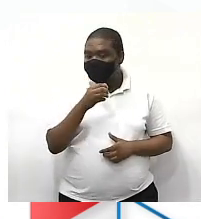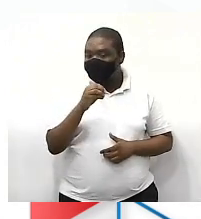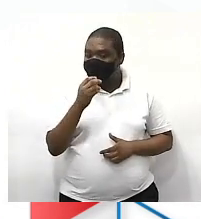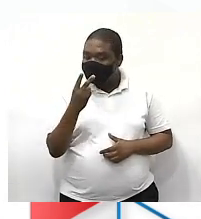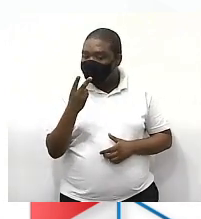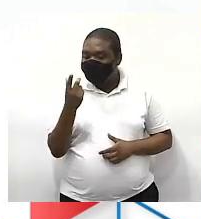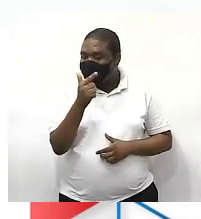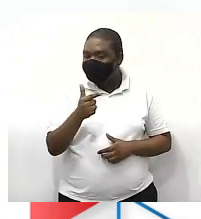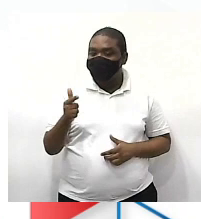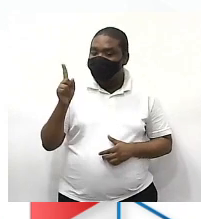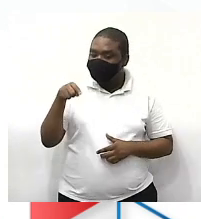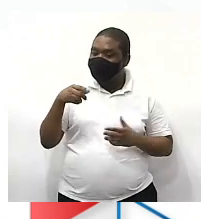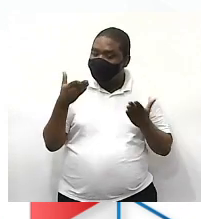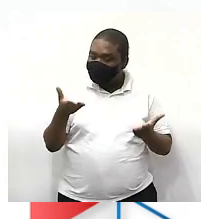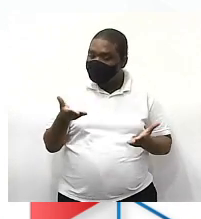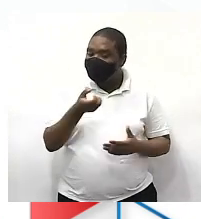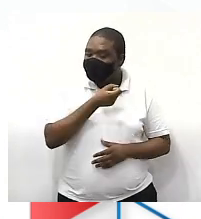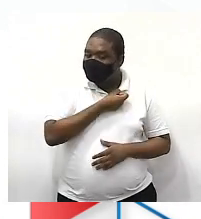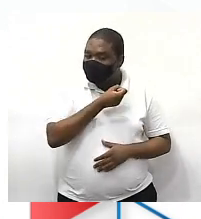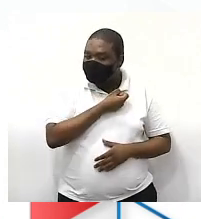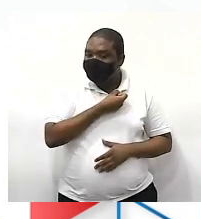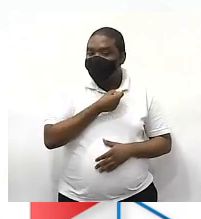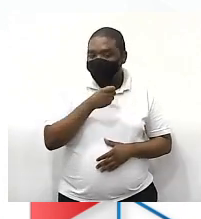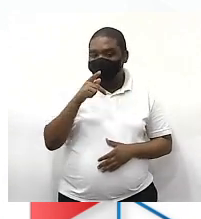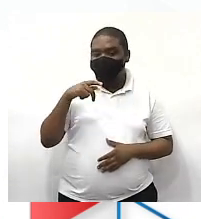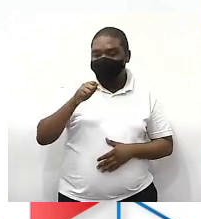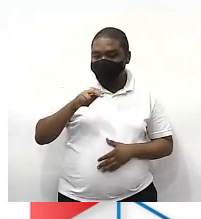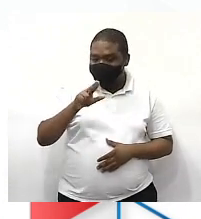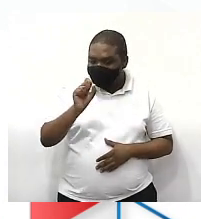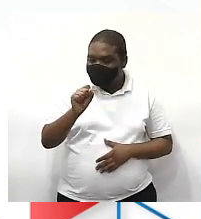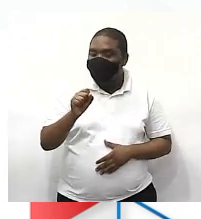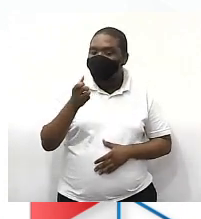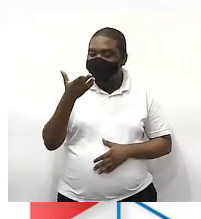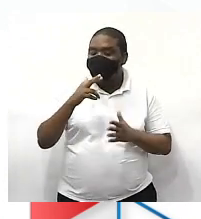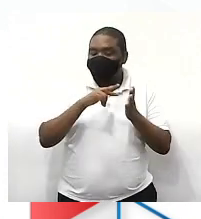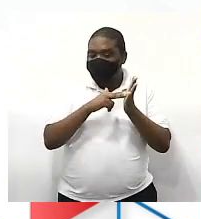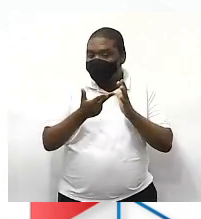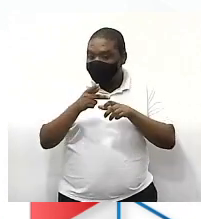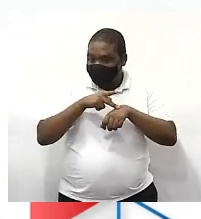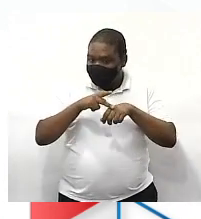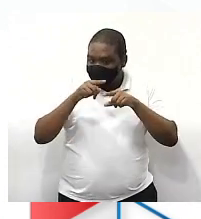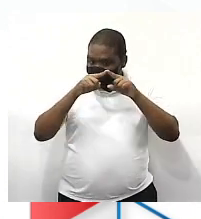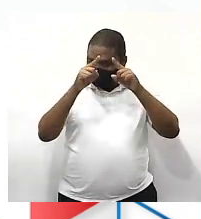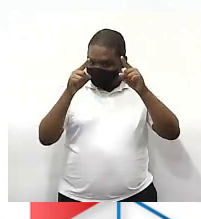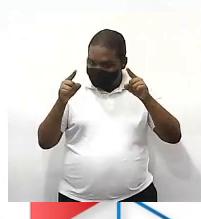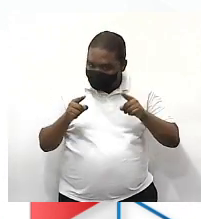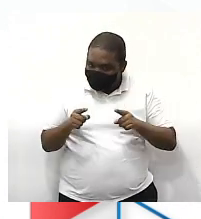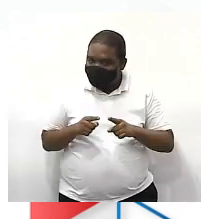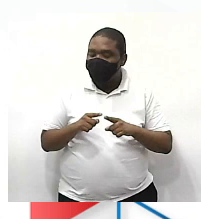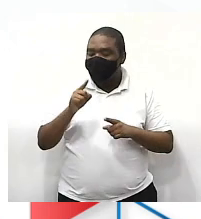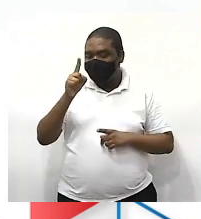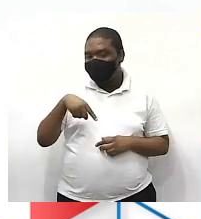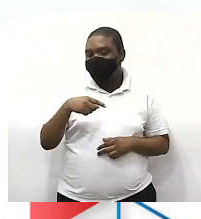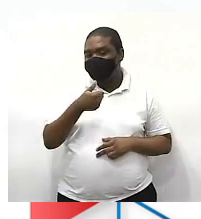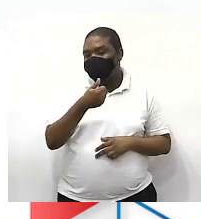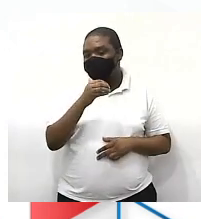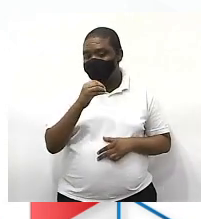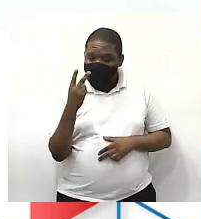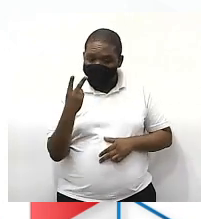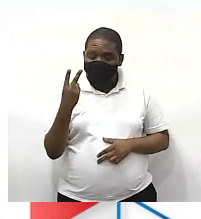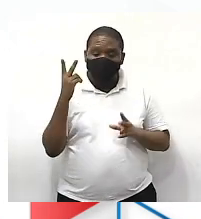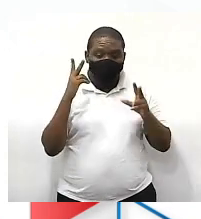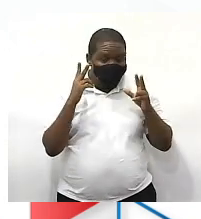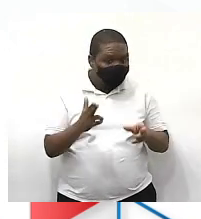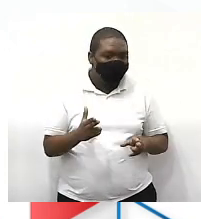é justamente o valor de paus. Esse símbolo preto. Então, ele o 102 é igual